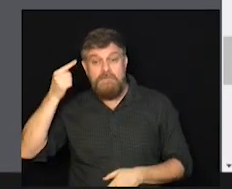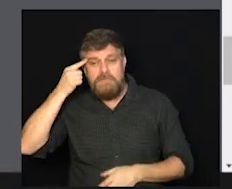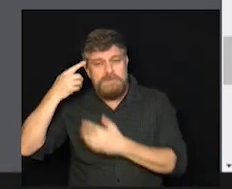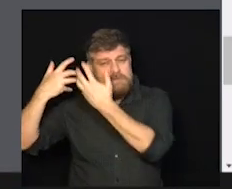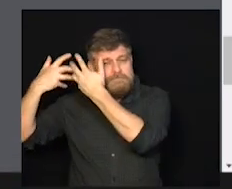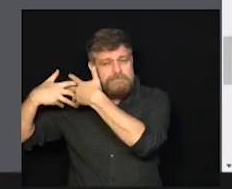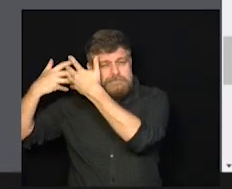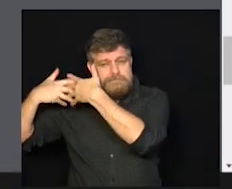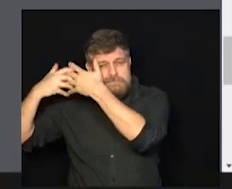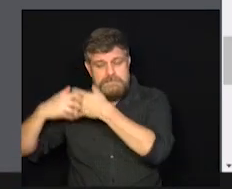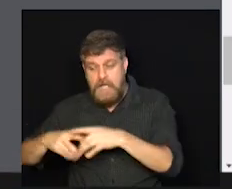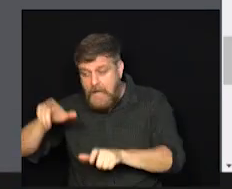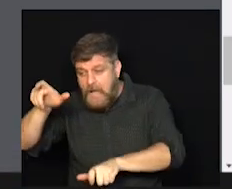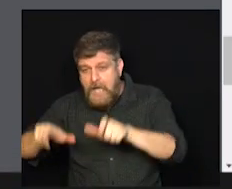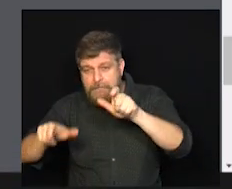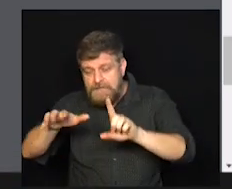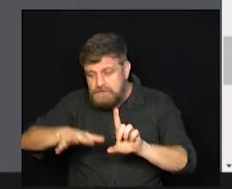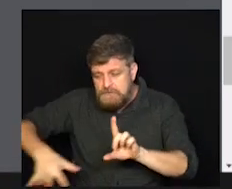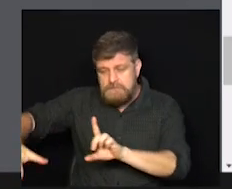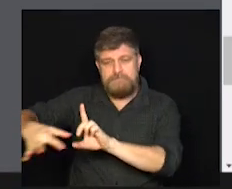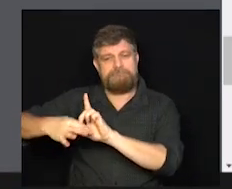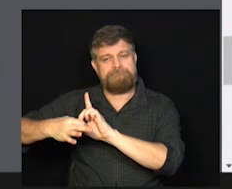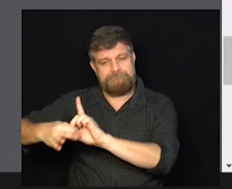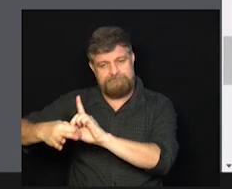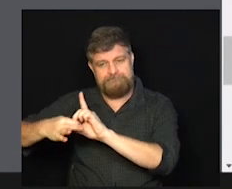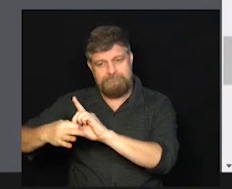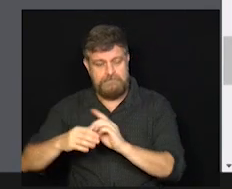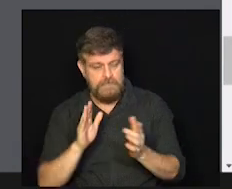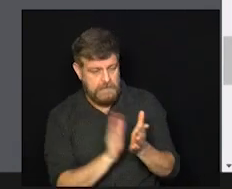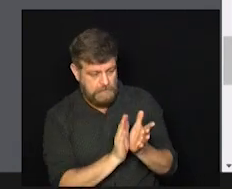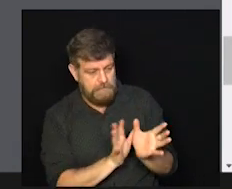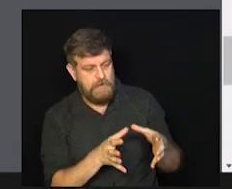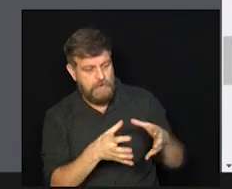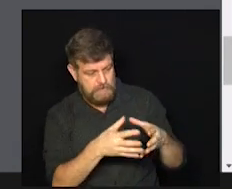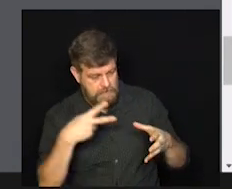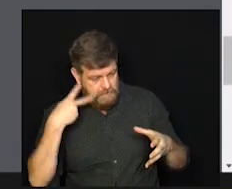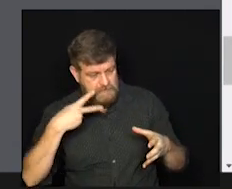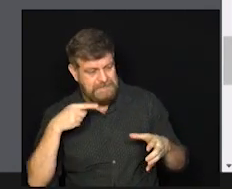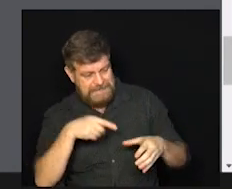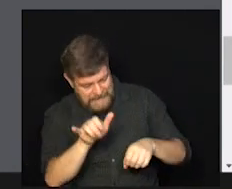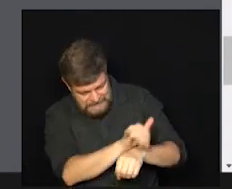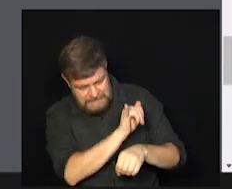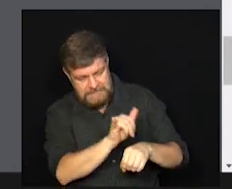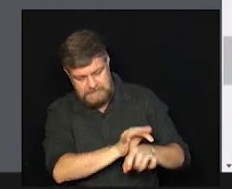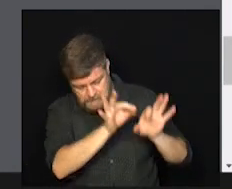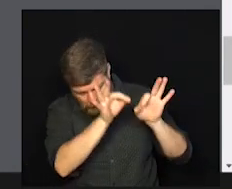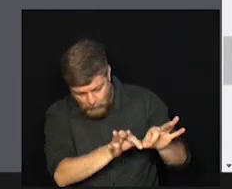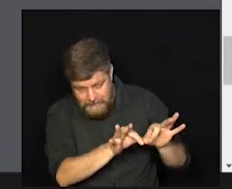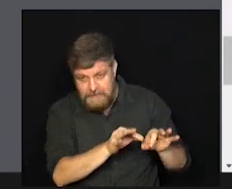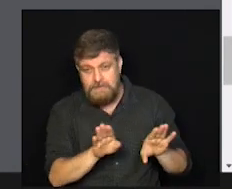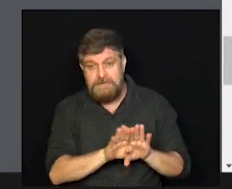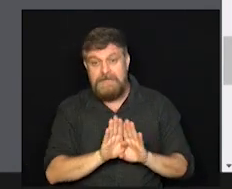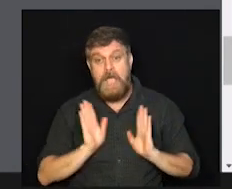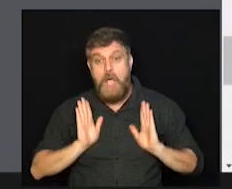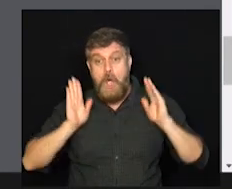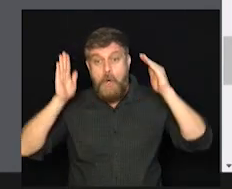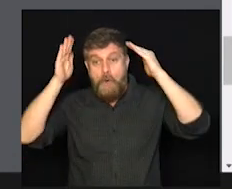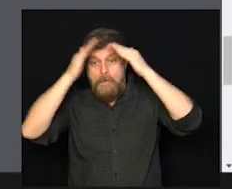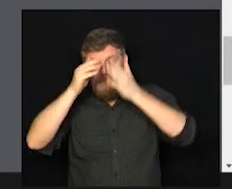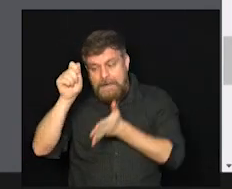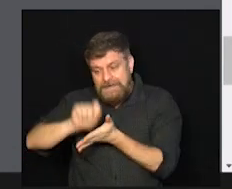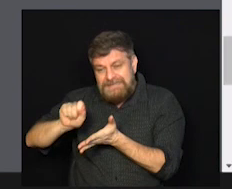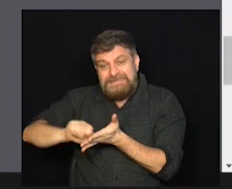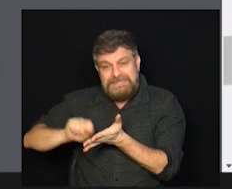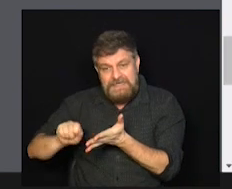debatidas com os interessados. Aqui eu parabenizo a comissão por estar fazendo esse caminho. O Papa cita isso no 183 da Laudato